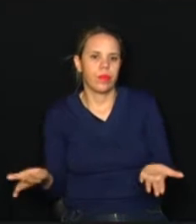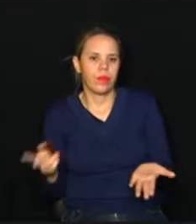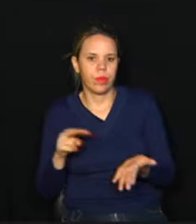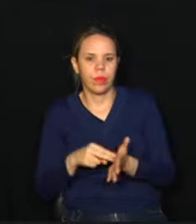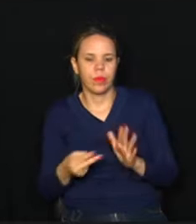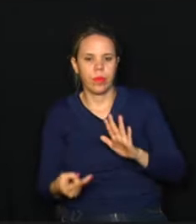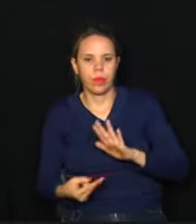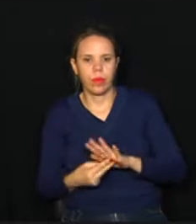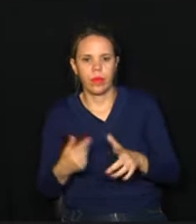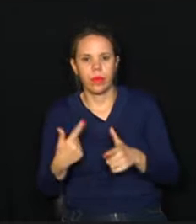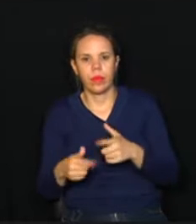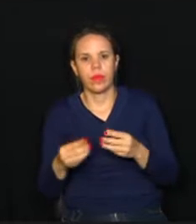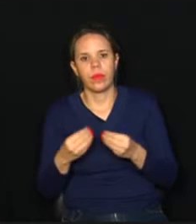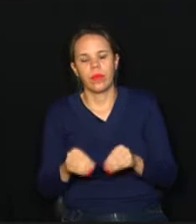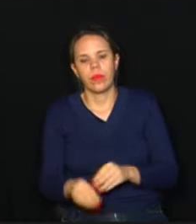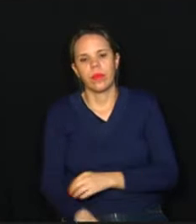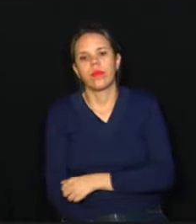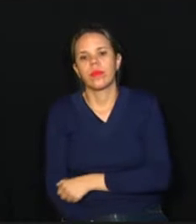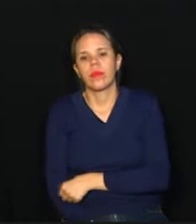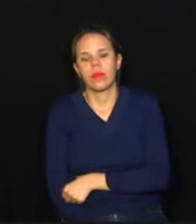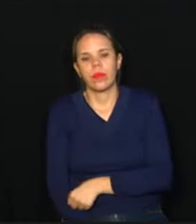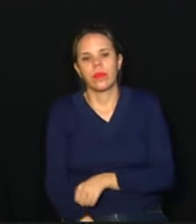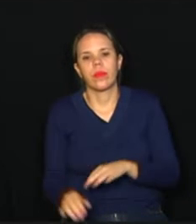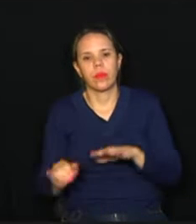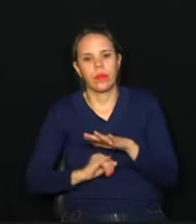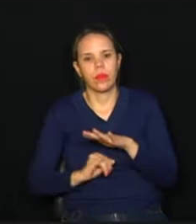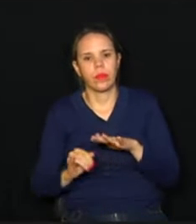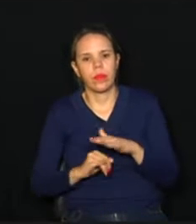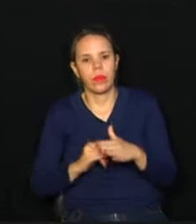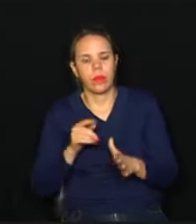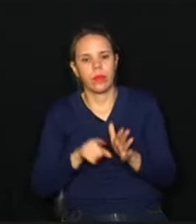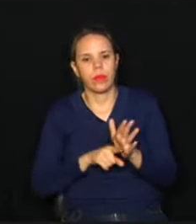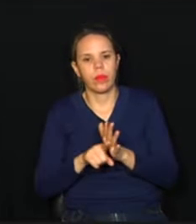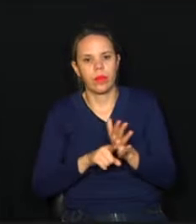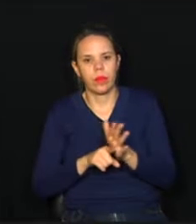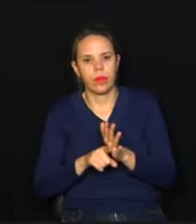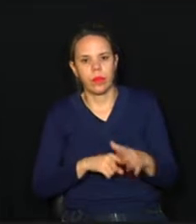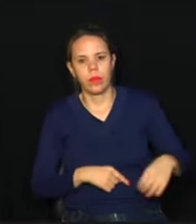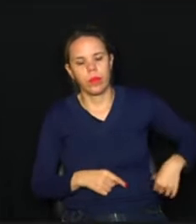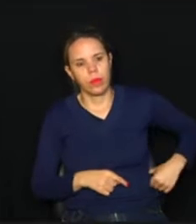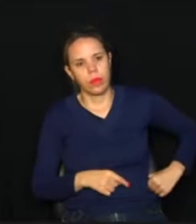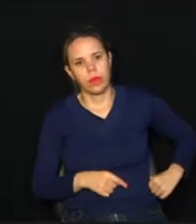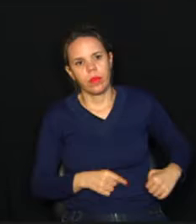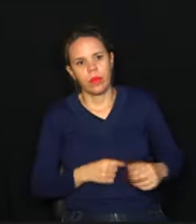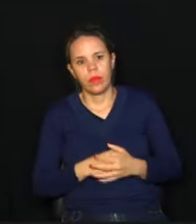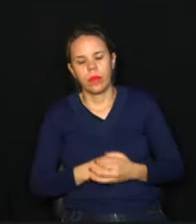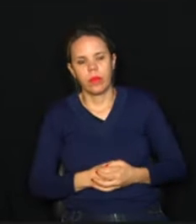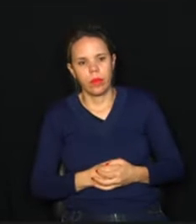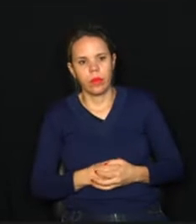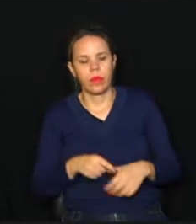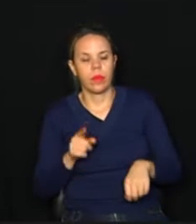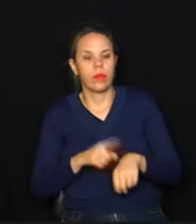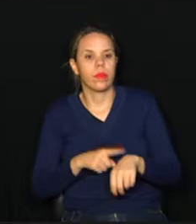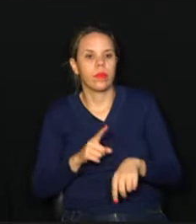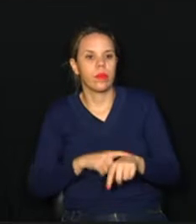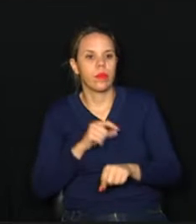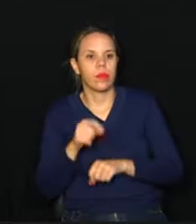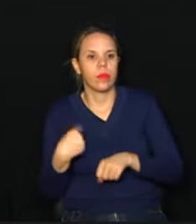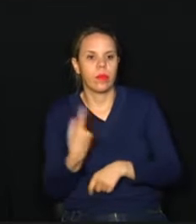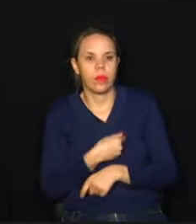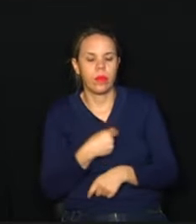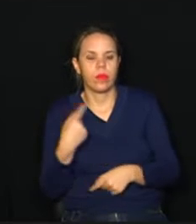mais um ataque, né, aos institutos, às pesquisas realizadas, em um momento em que a gente deveria